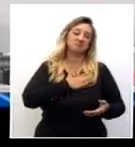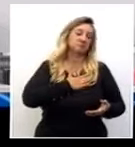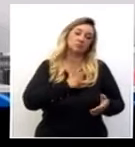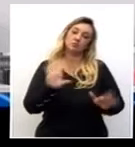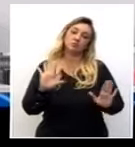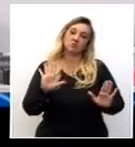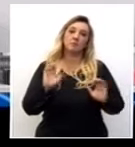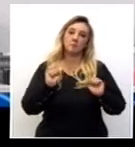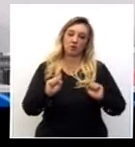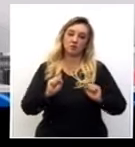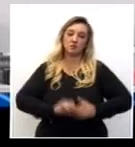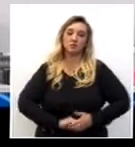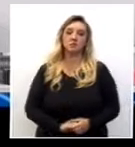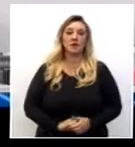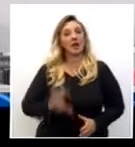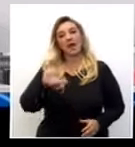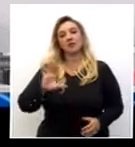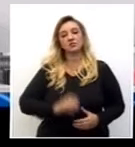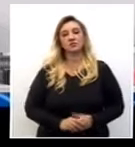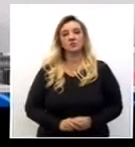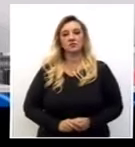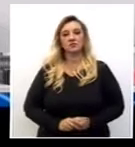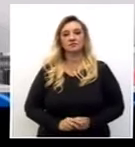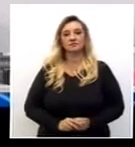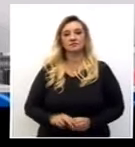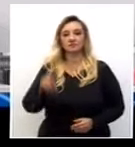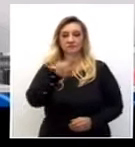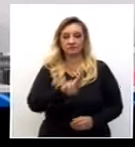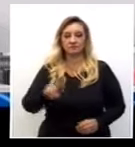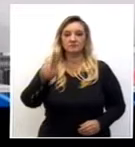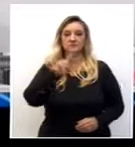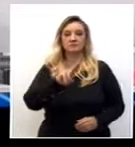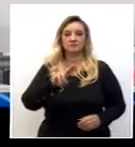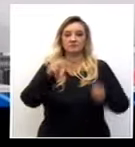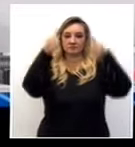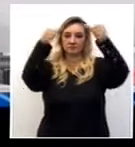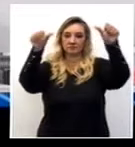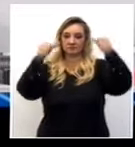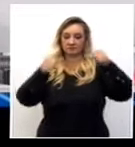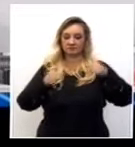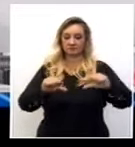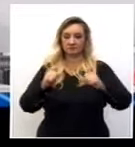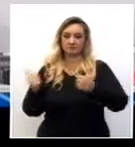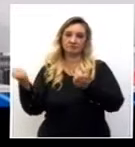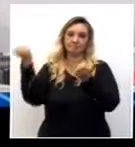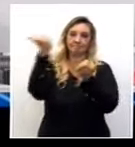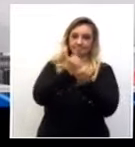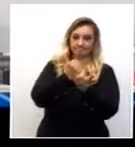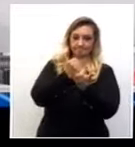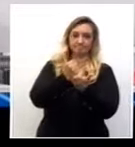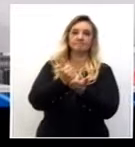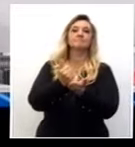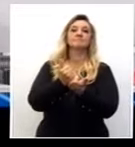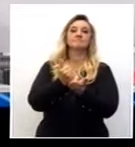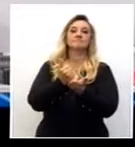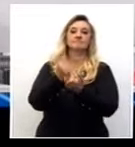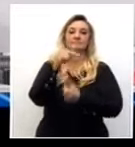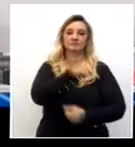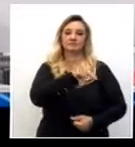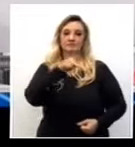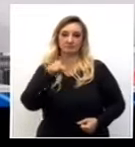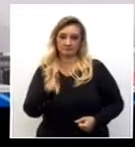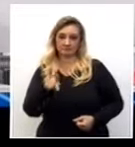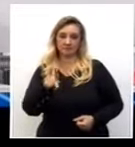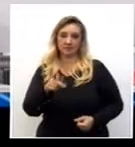não gostei. E é isso aí, assim que a gente utiliza o Padlet, né, para dar suporte ao professor quando ele